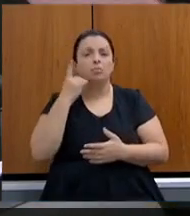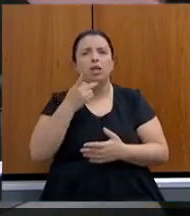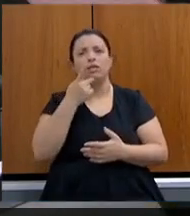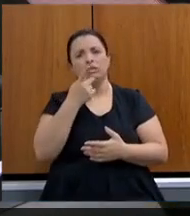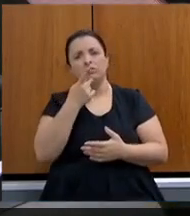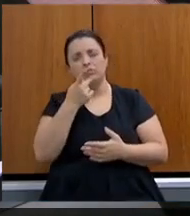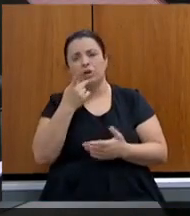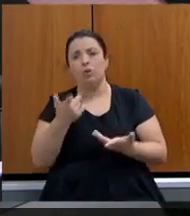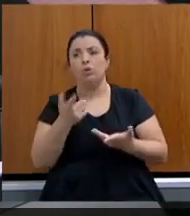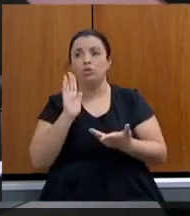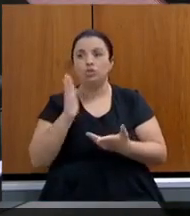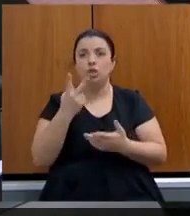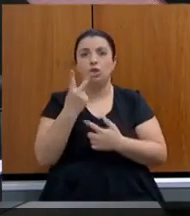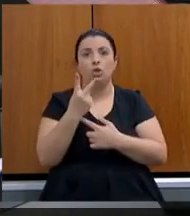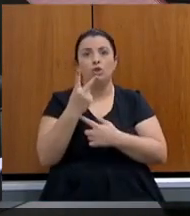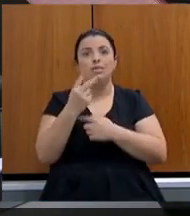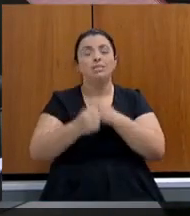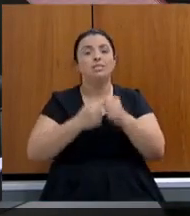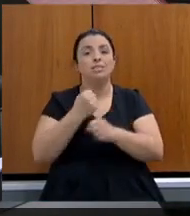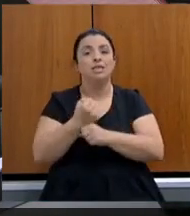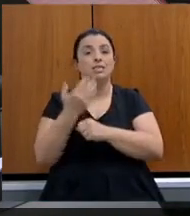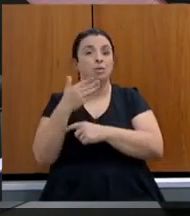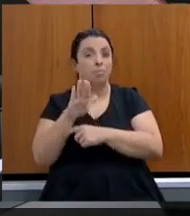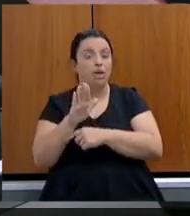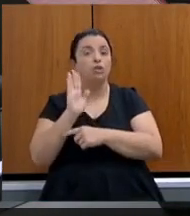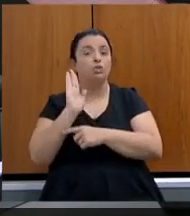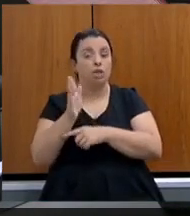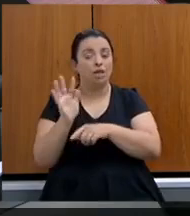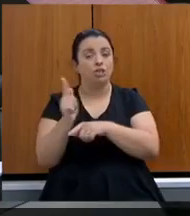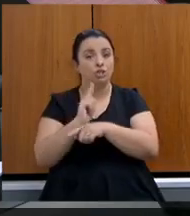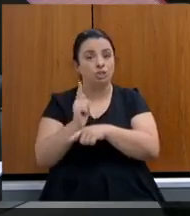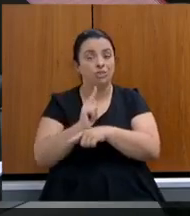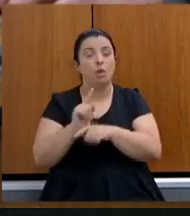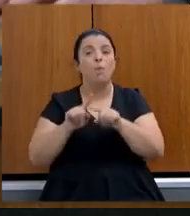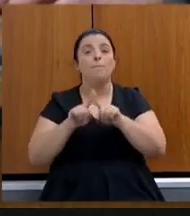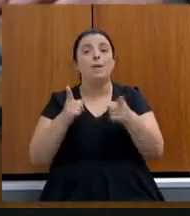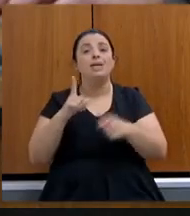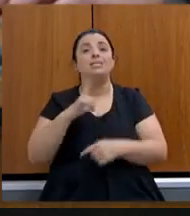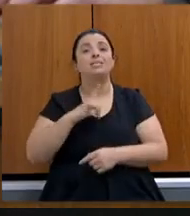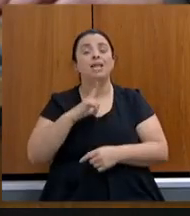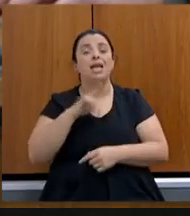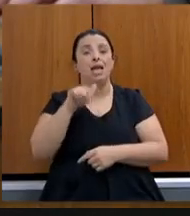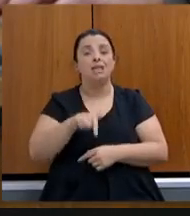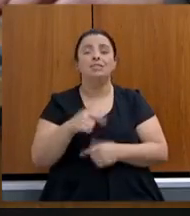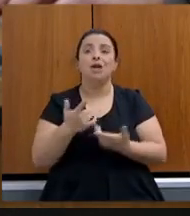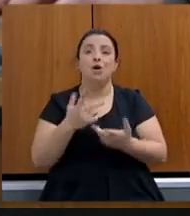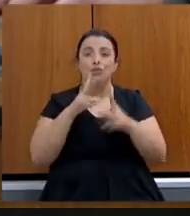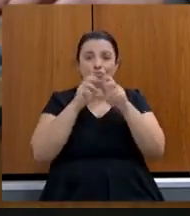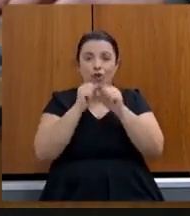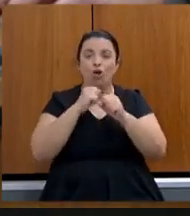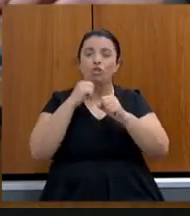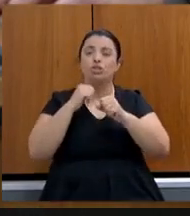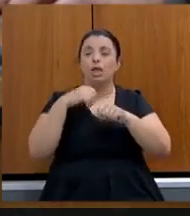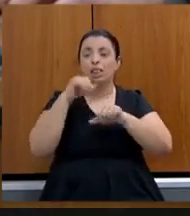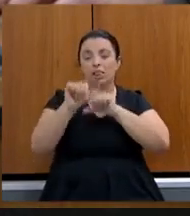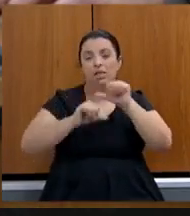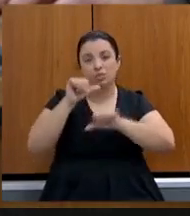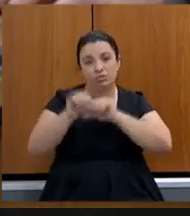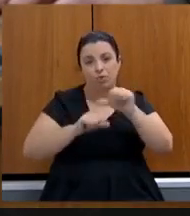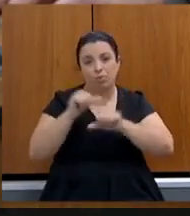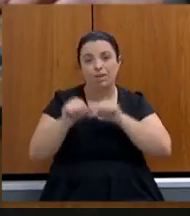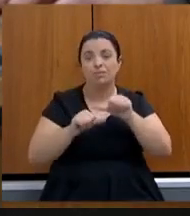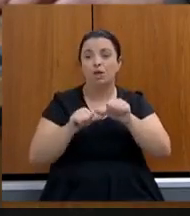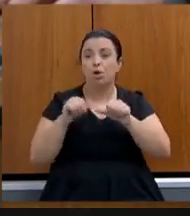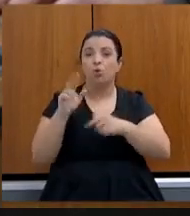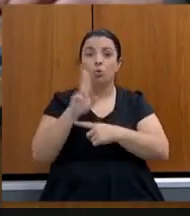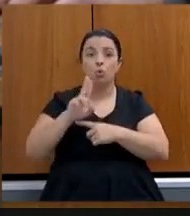meio a dois anos e meio da nossa gestão mas temos essa espressivo a transformação das aplicações de recursos trouxe